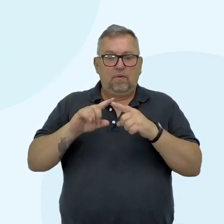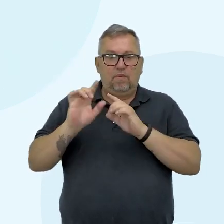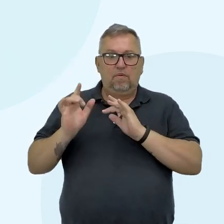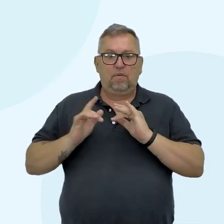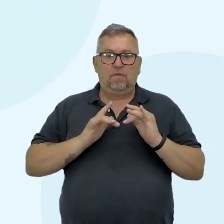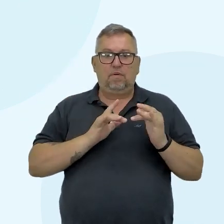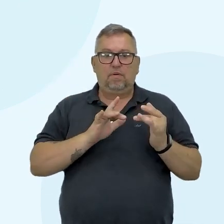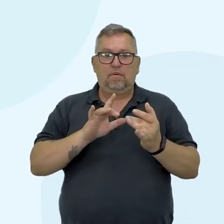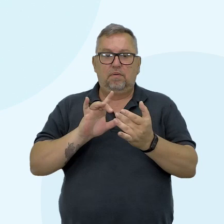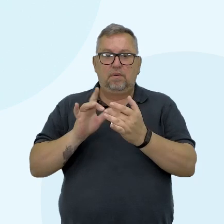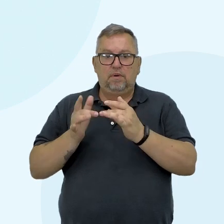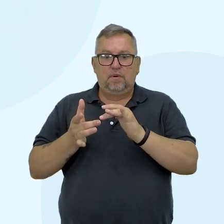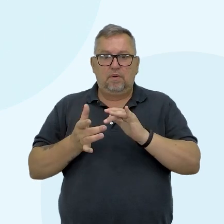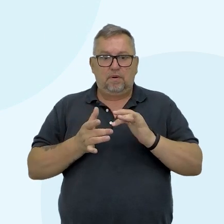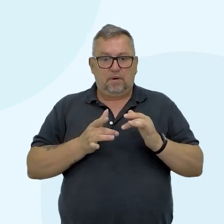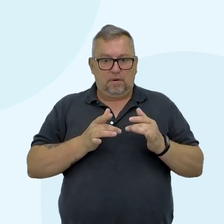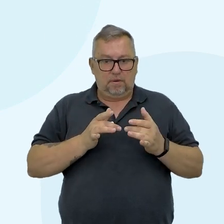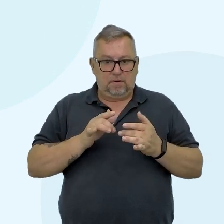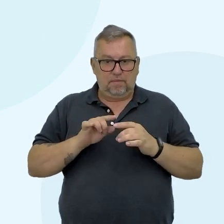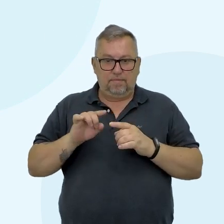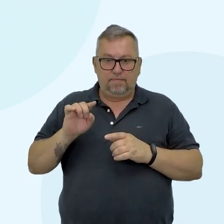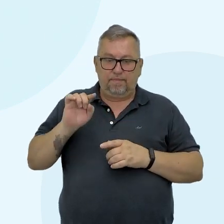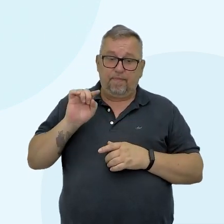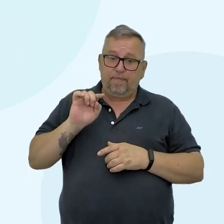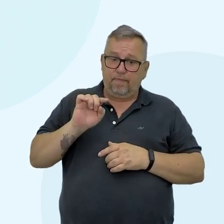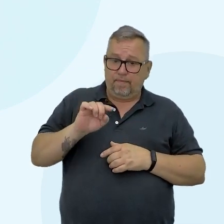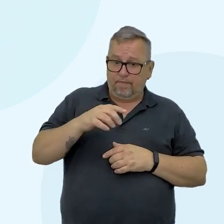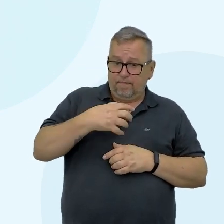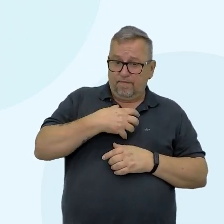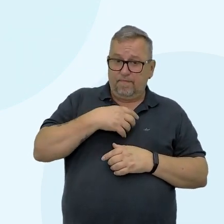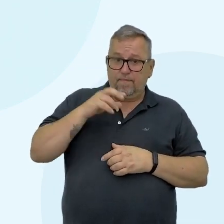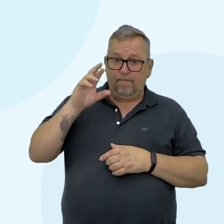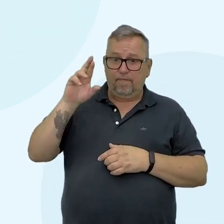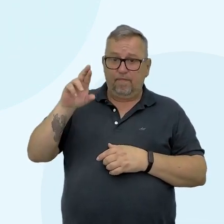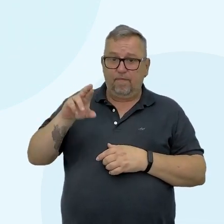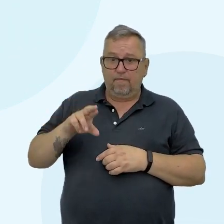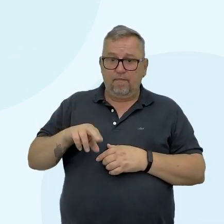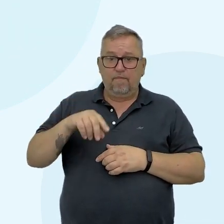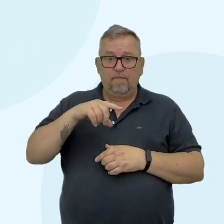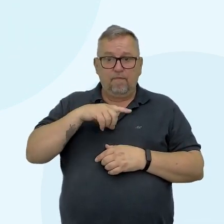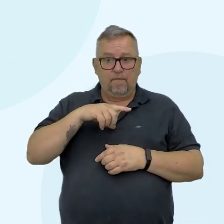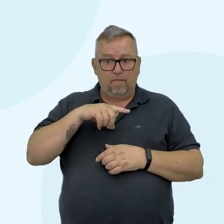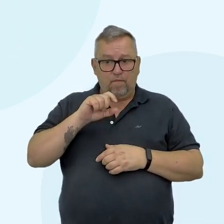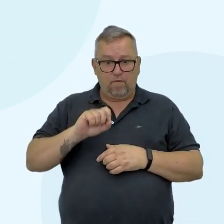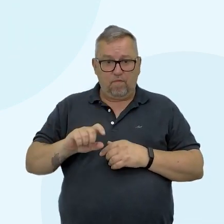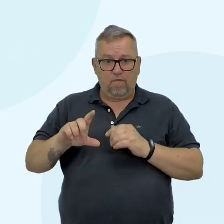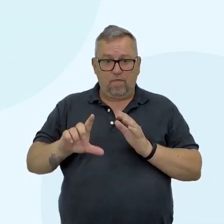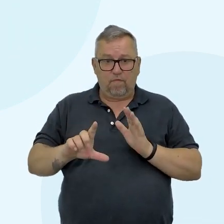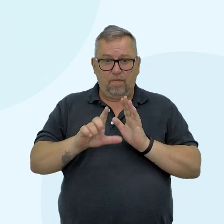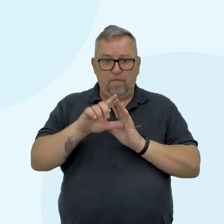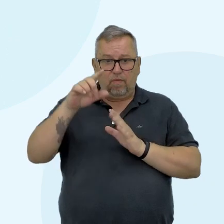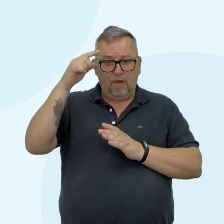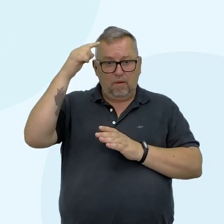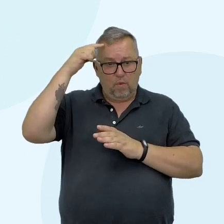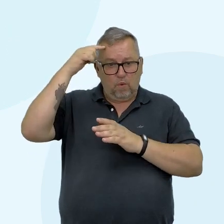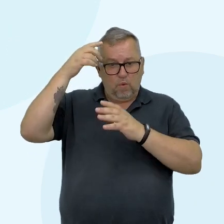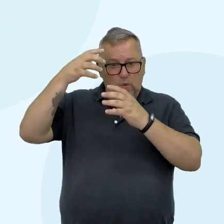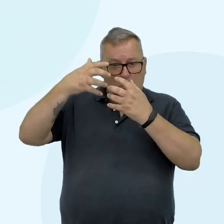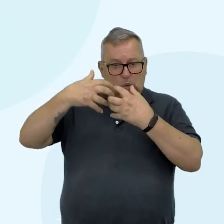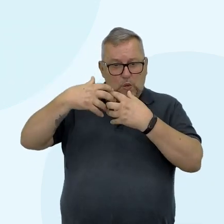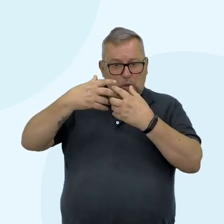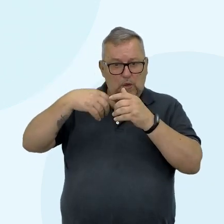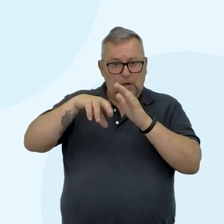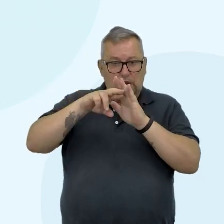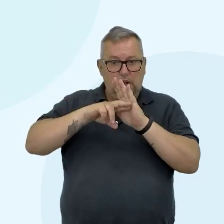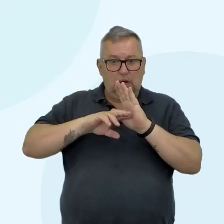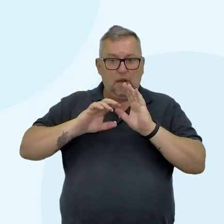próprias coisas com as quais nos relacionamos. Desse modo, a razão consiste nas leis do pensamento e nas